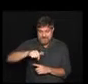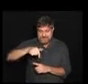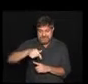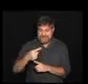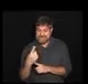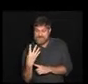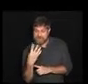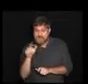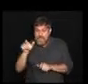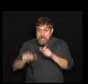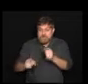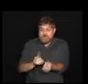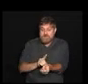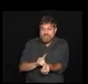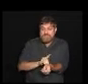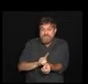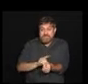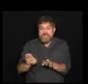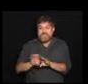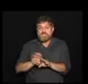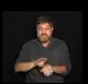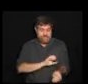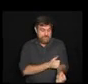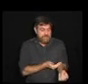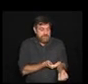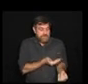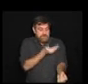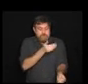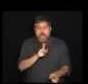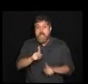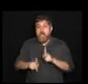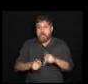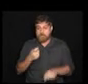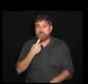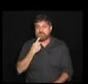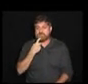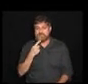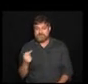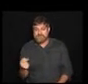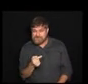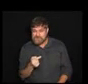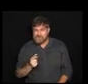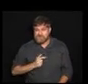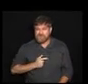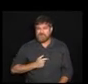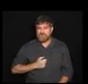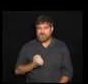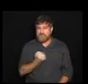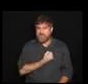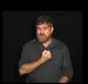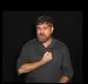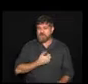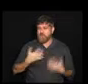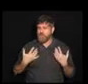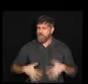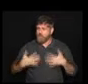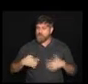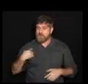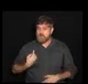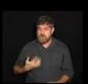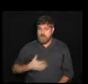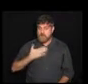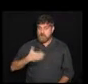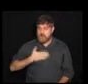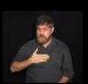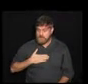269.714 diabéticos e hipertensos na população campineira. É muita gente. Eu fiquei bem surpreendida, pedi para